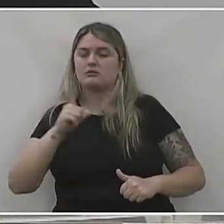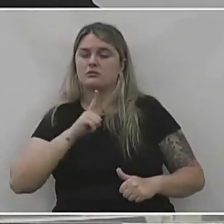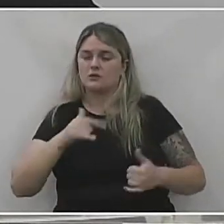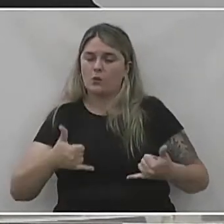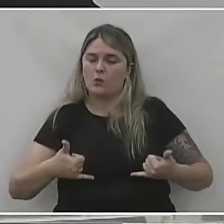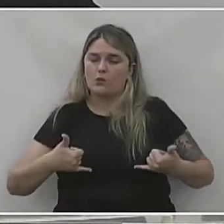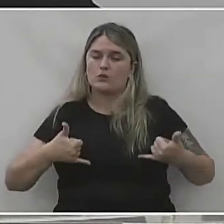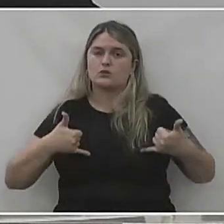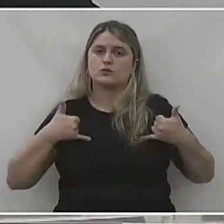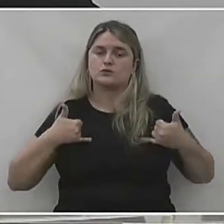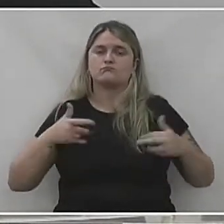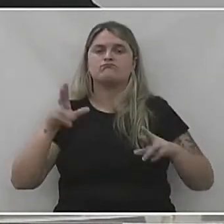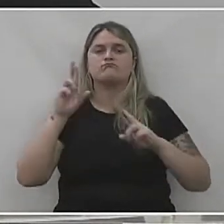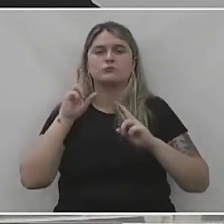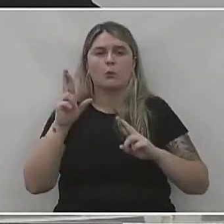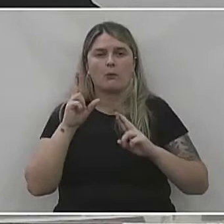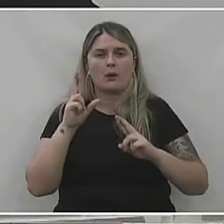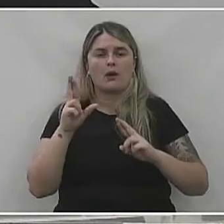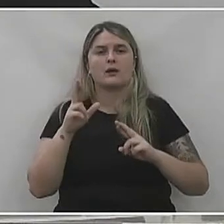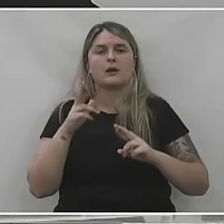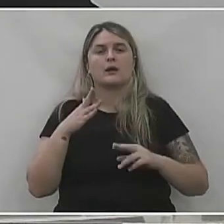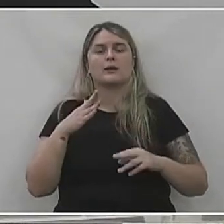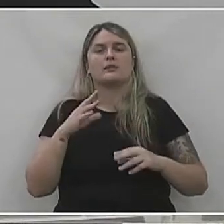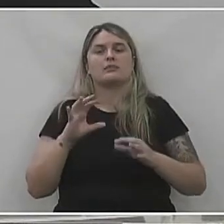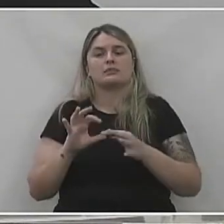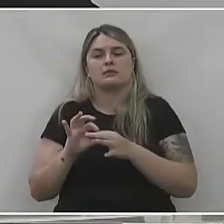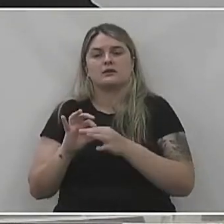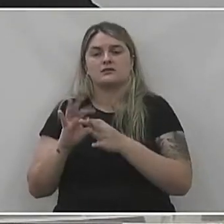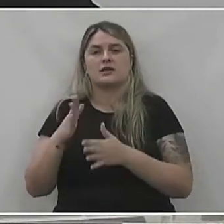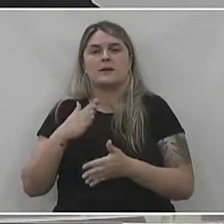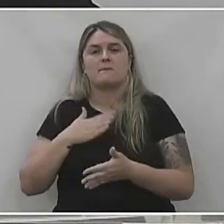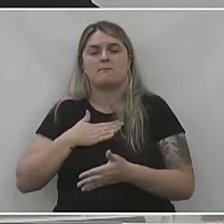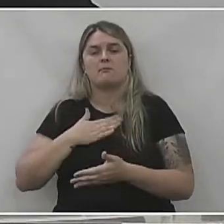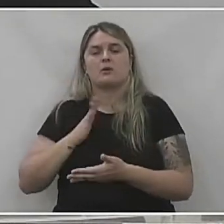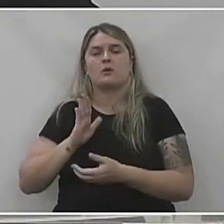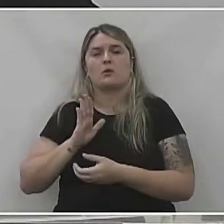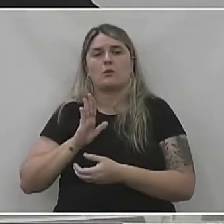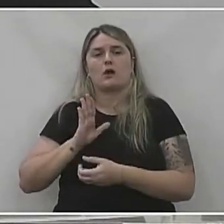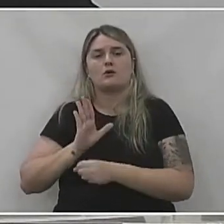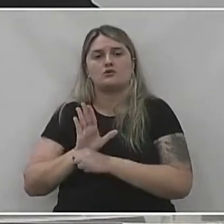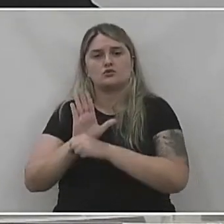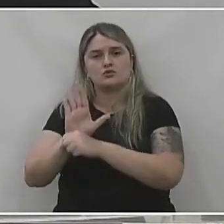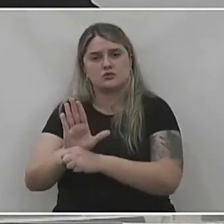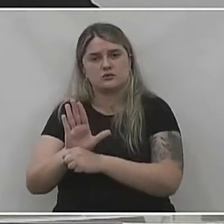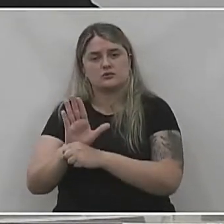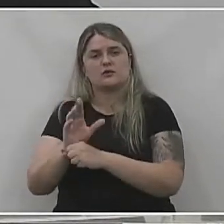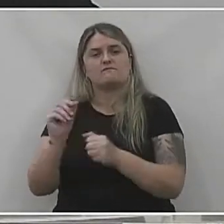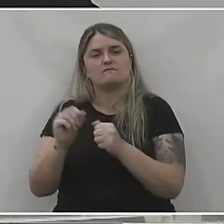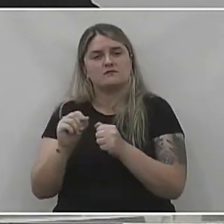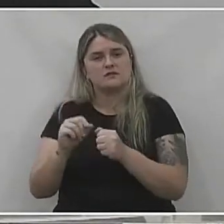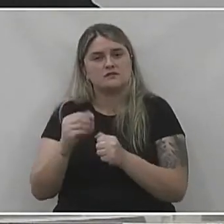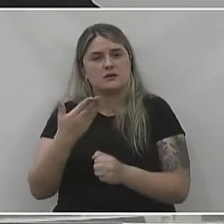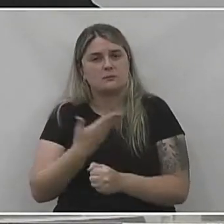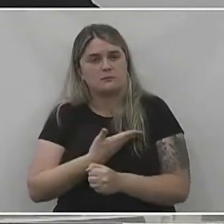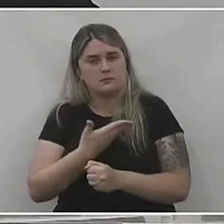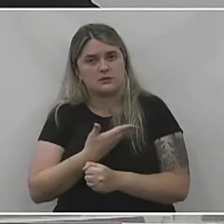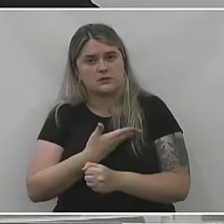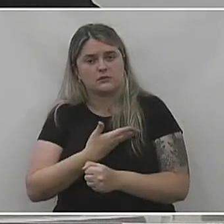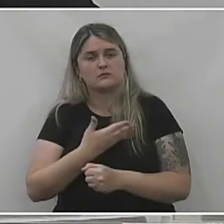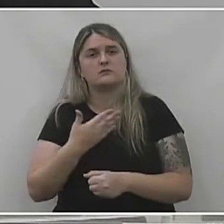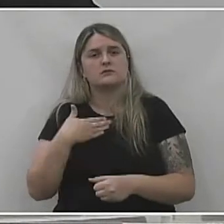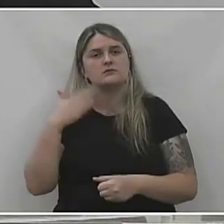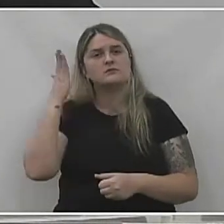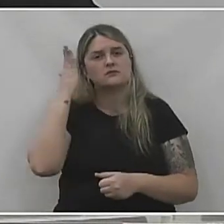espero poder ter deixado a minha parcela de contribuição fiz muitos amigos ali